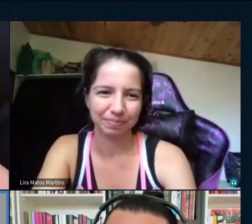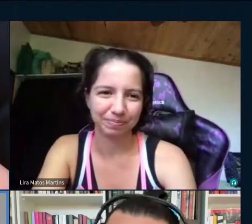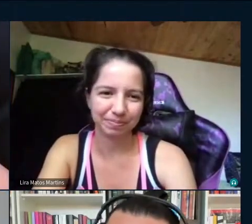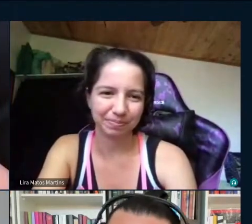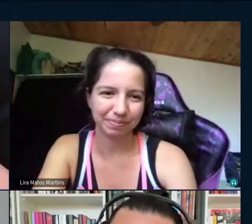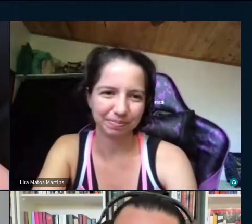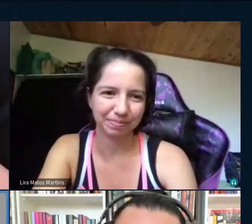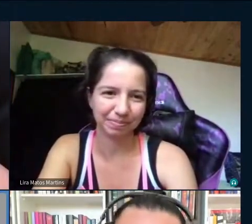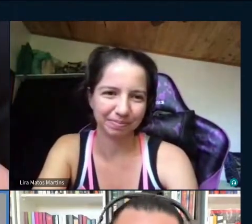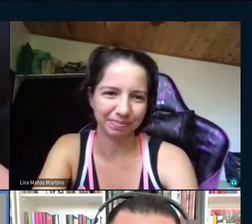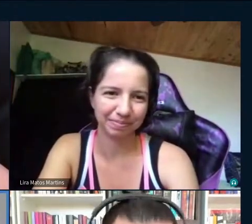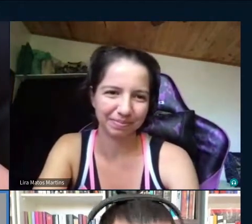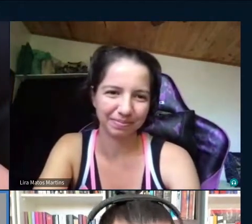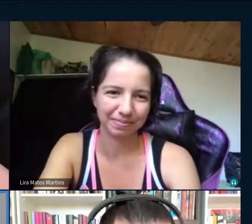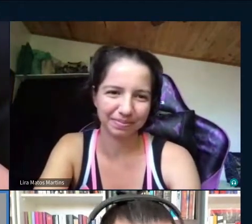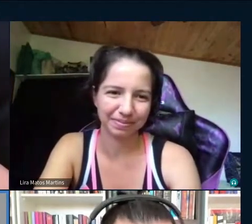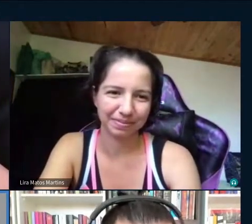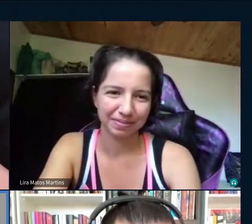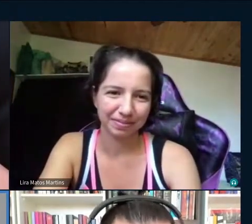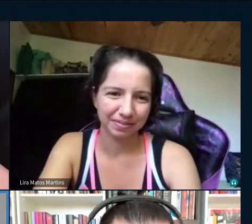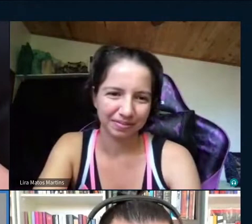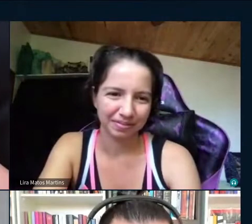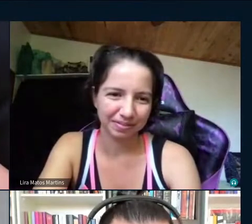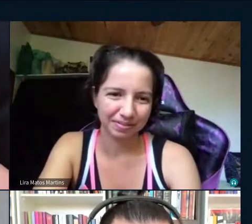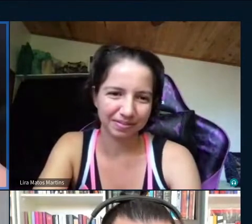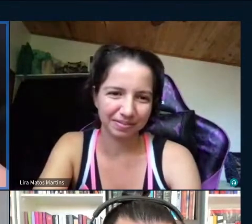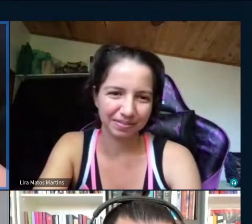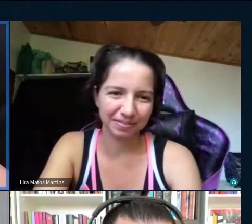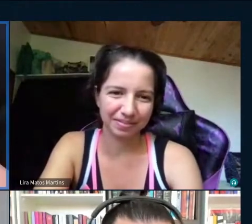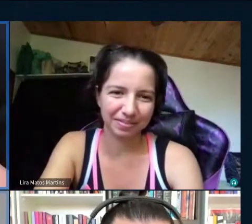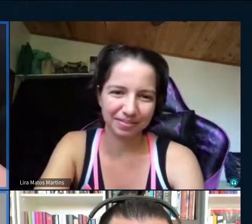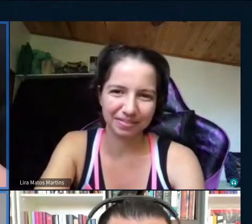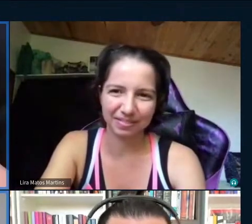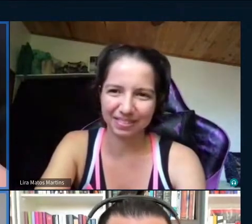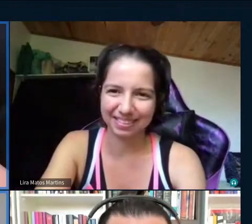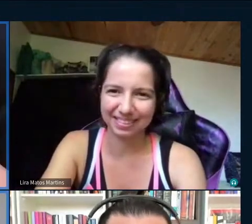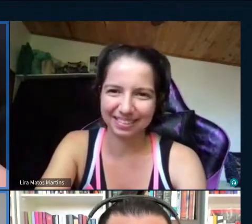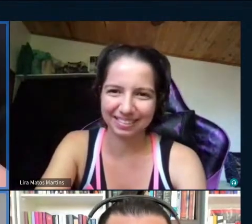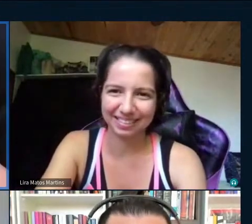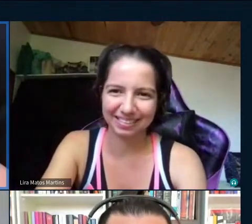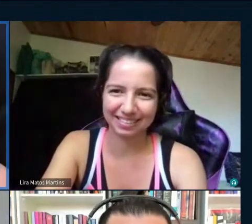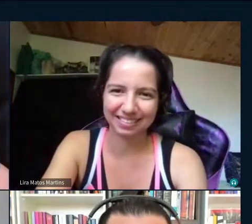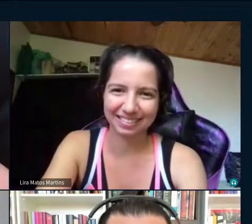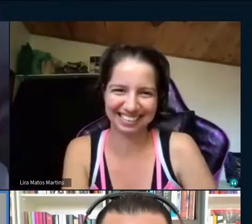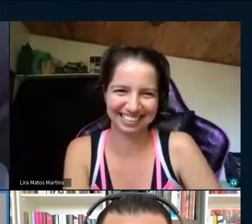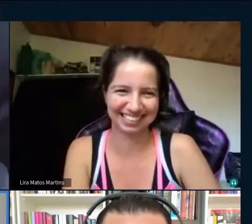12. É, quase metade. Vamos ver quem vai ser o próximo agora.